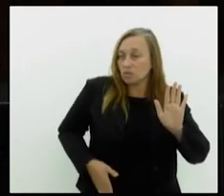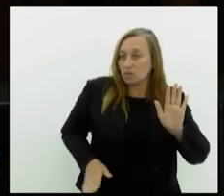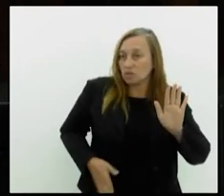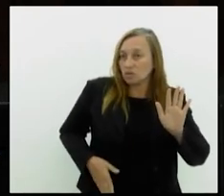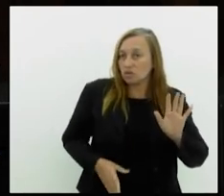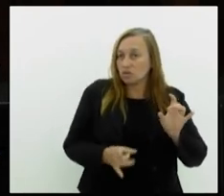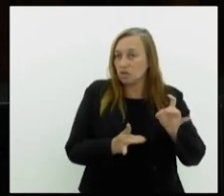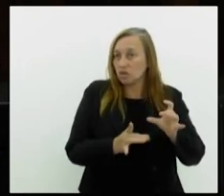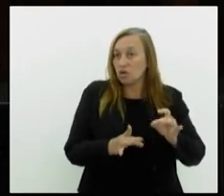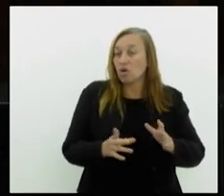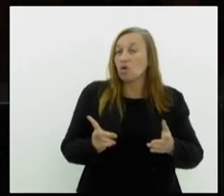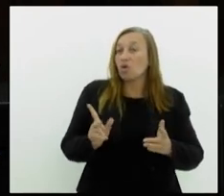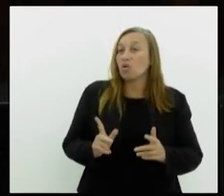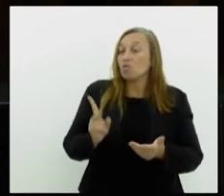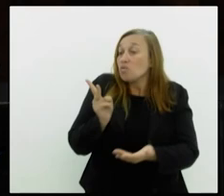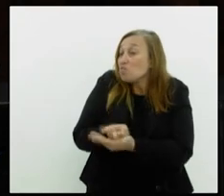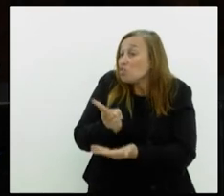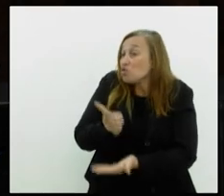mesmos traficantes de droga